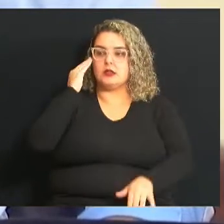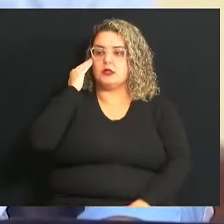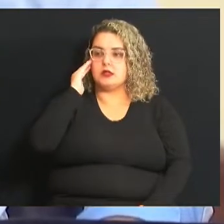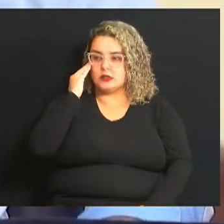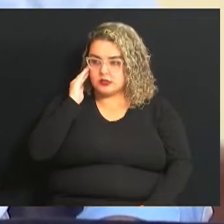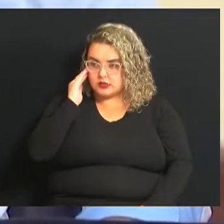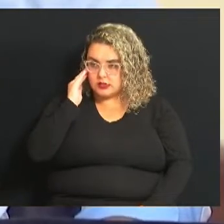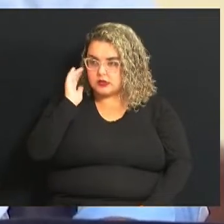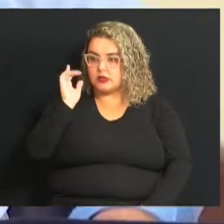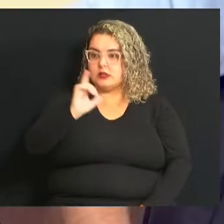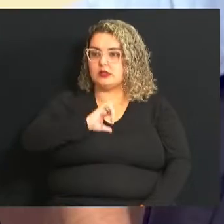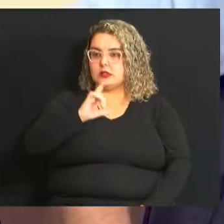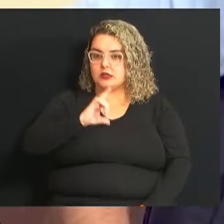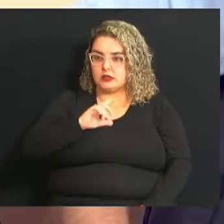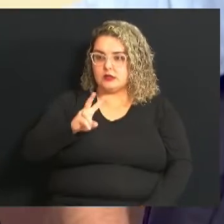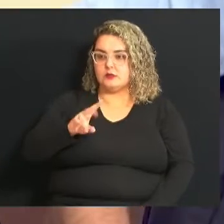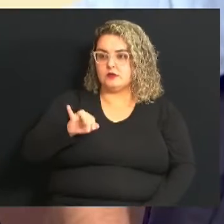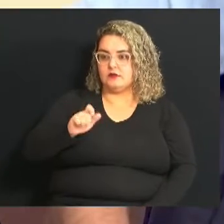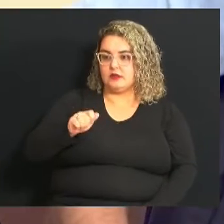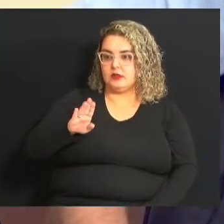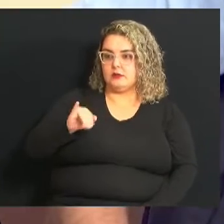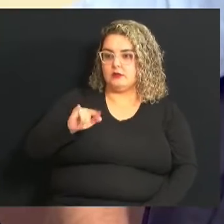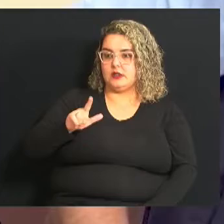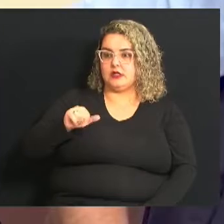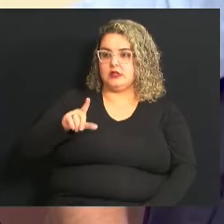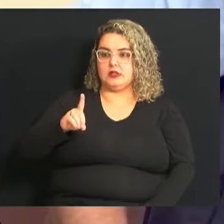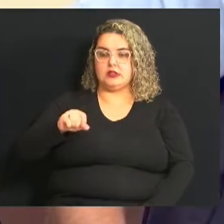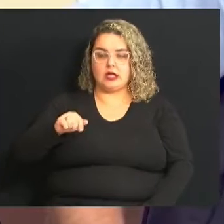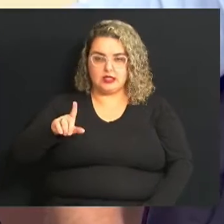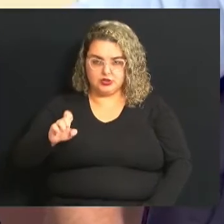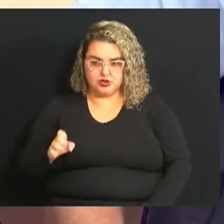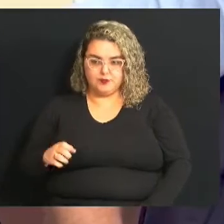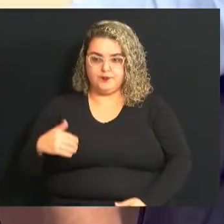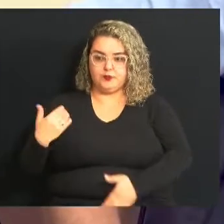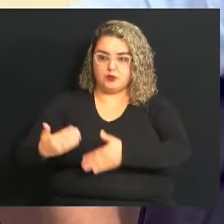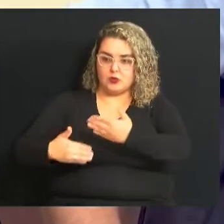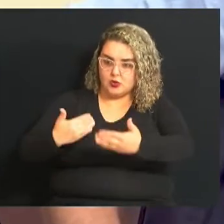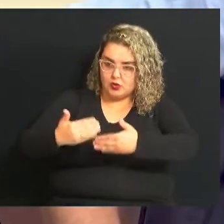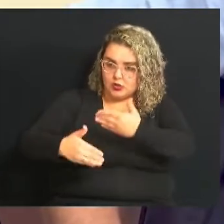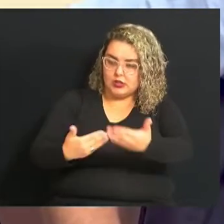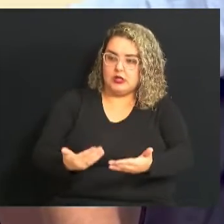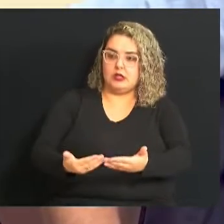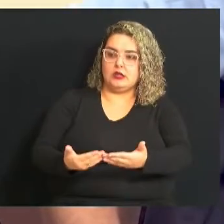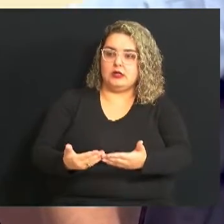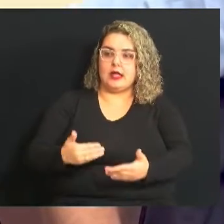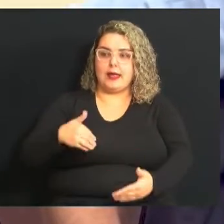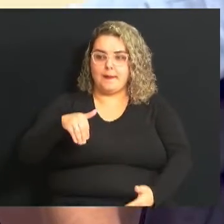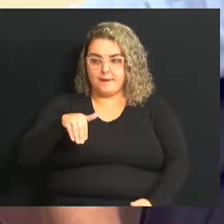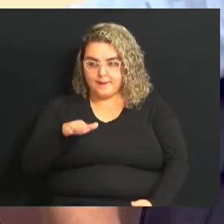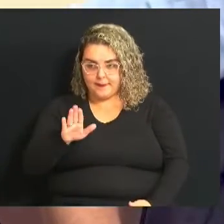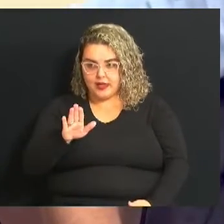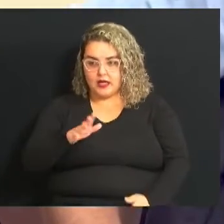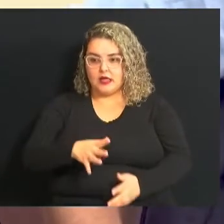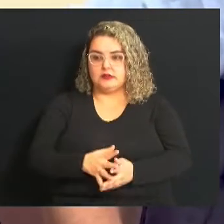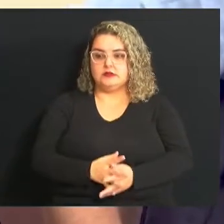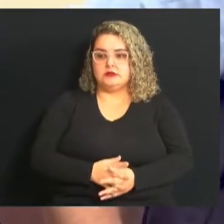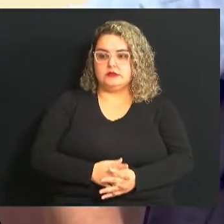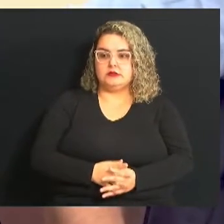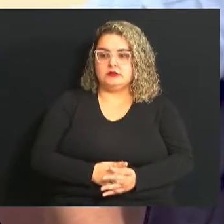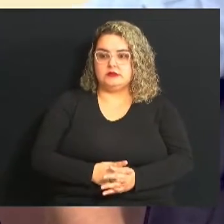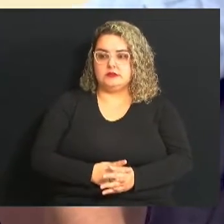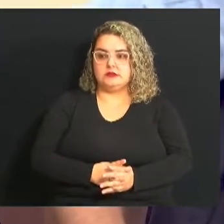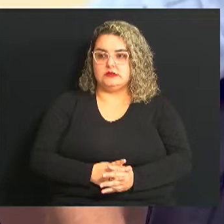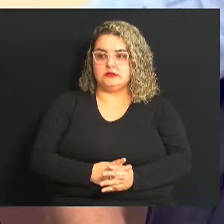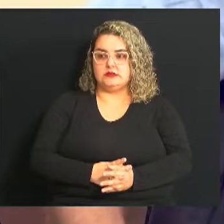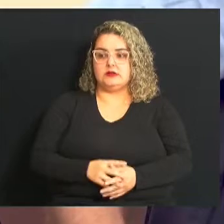tem viabilidade. Se a gente já está num processo que está sendo cada vez mais sendo